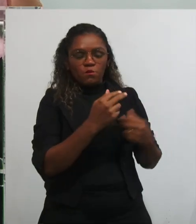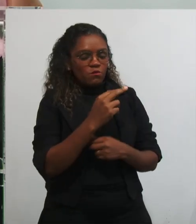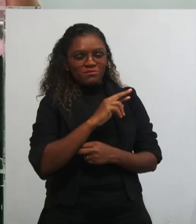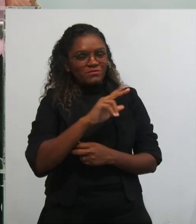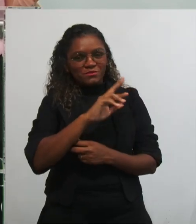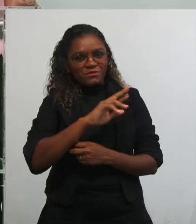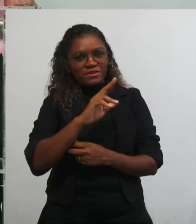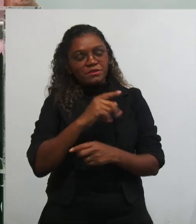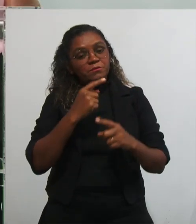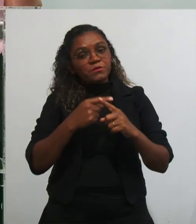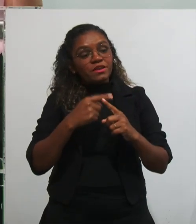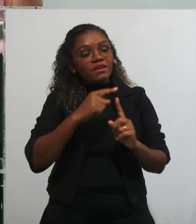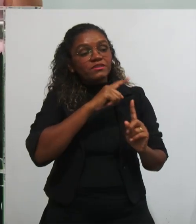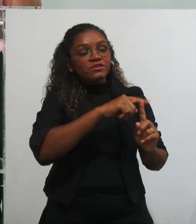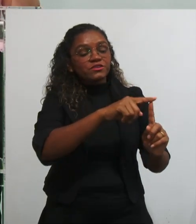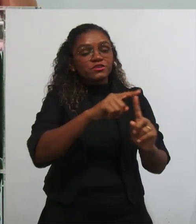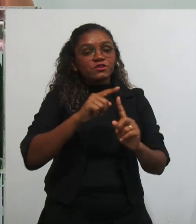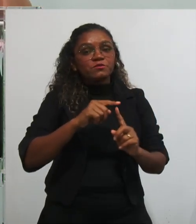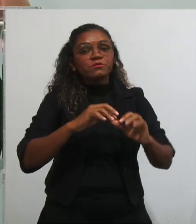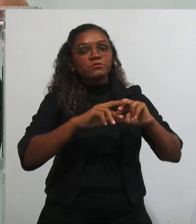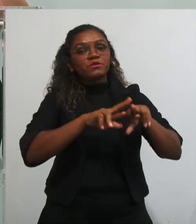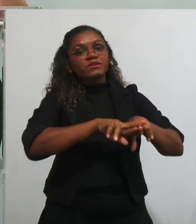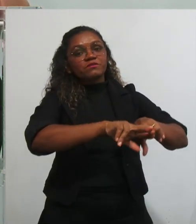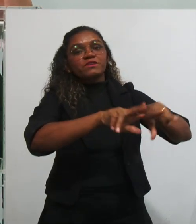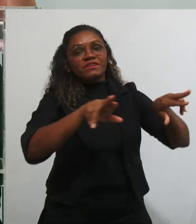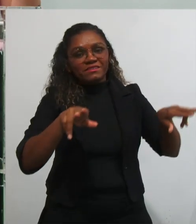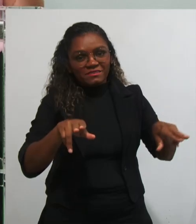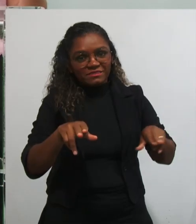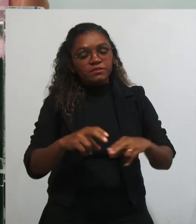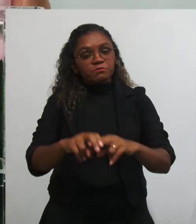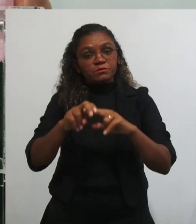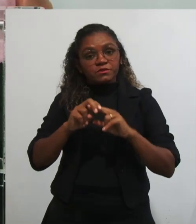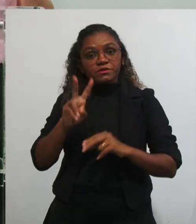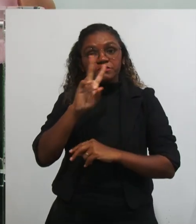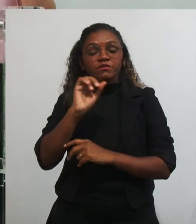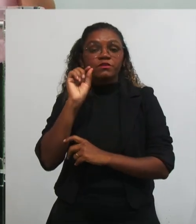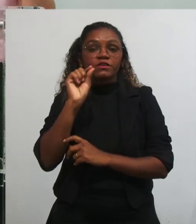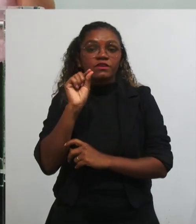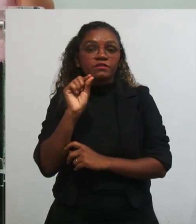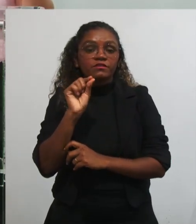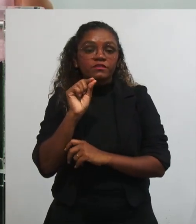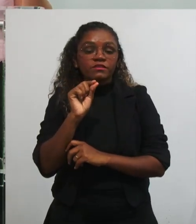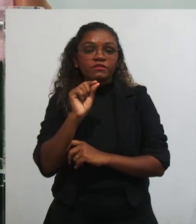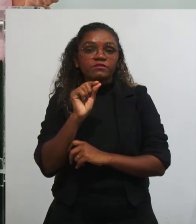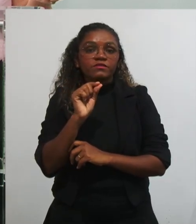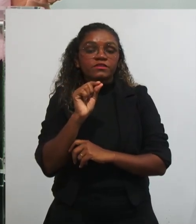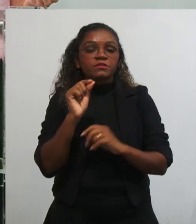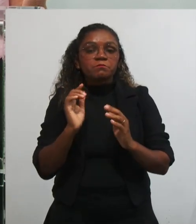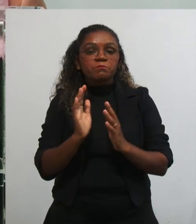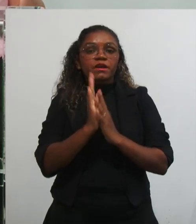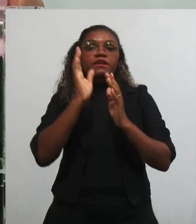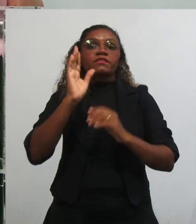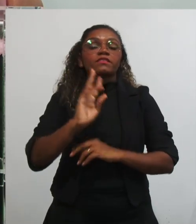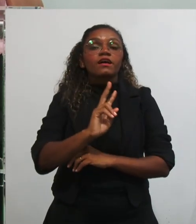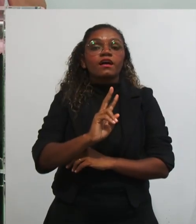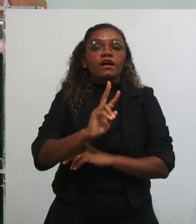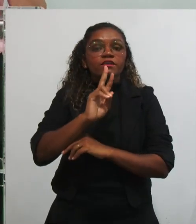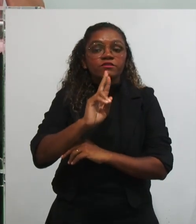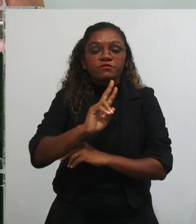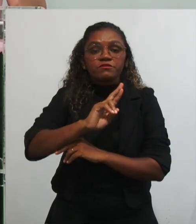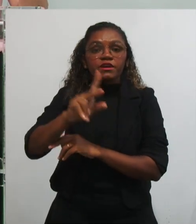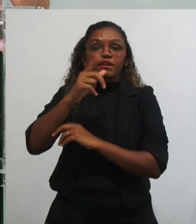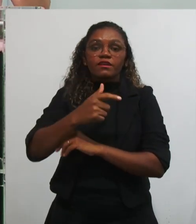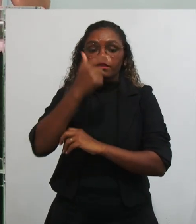ser diferentes. E isso vai impactar na forma que as pessoas veem o mundo, na forma